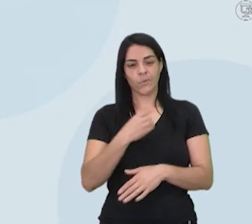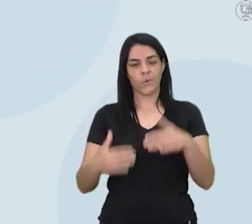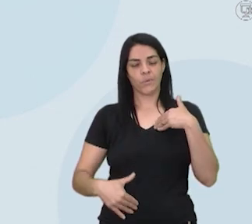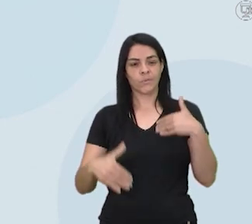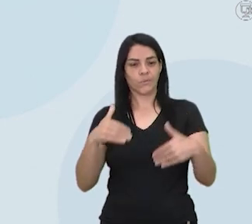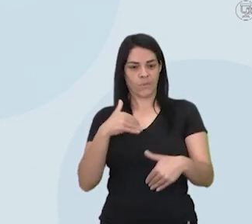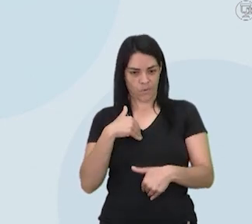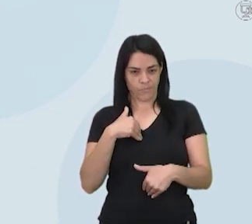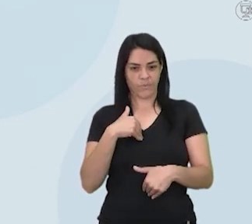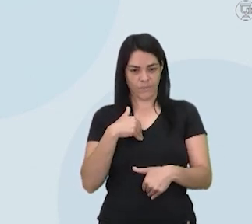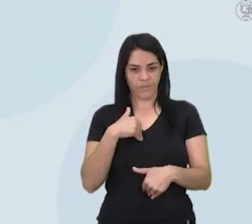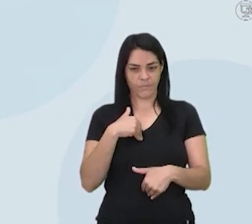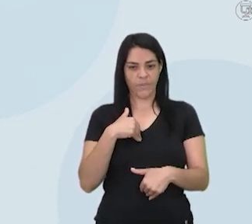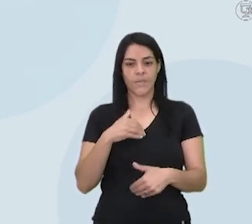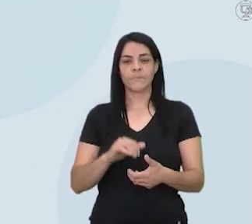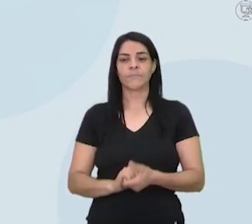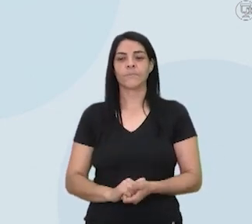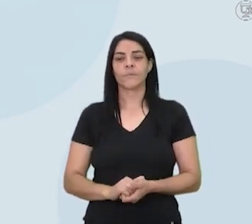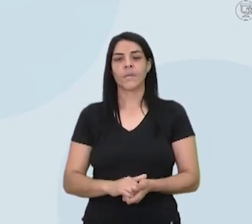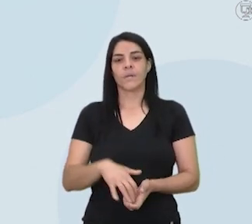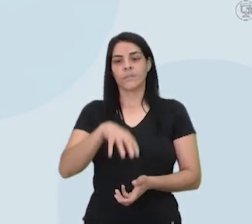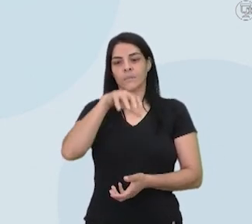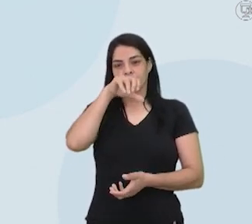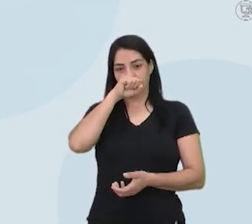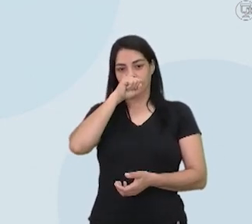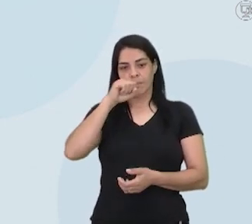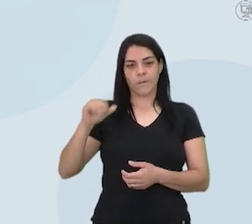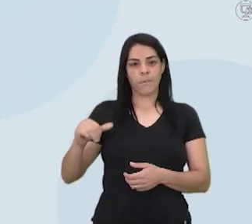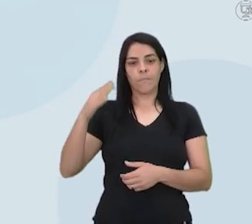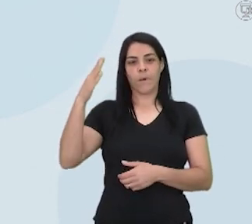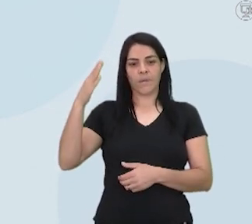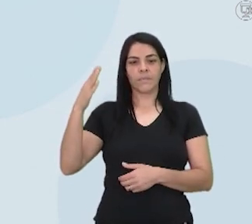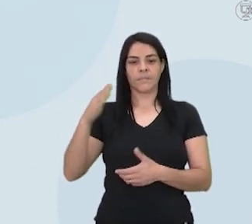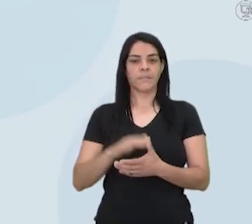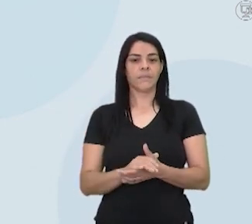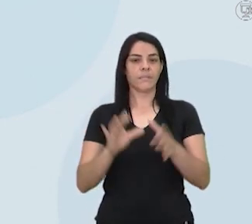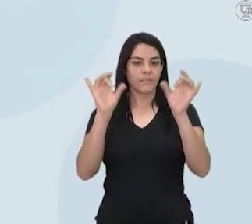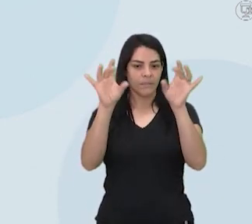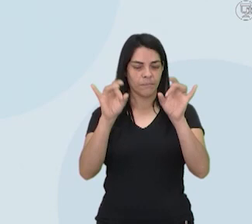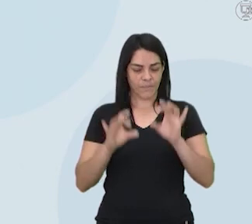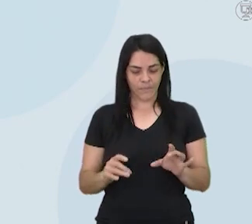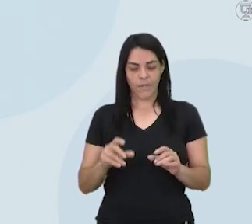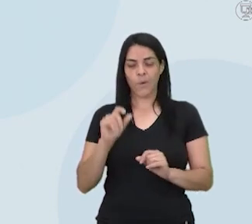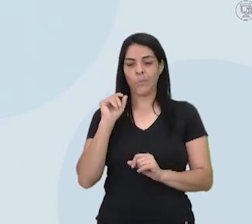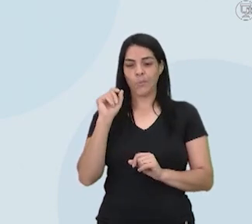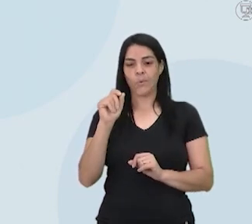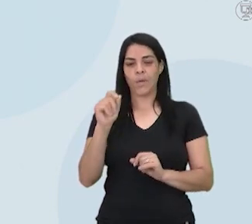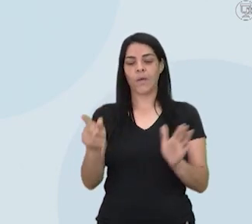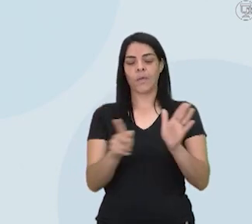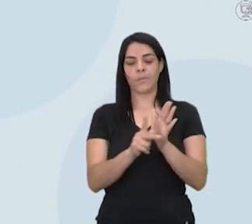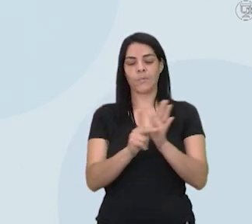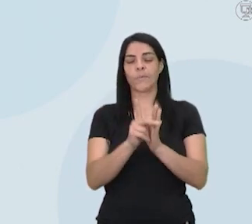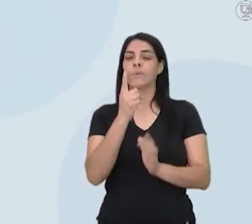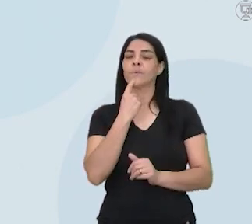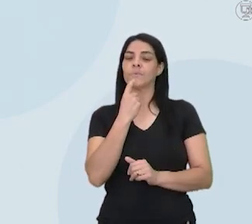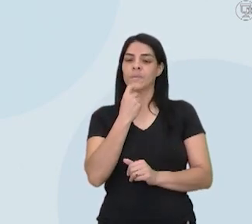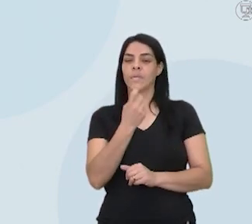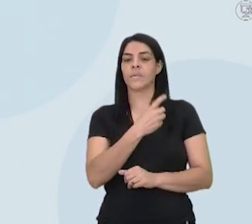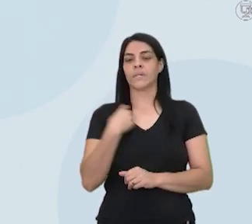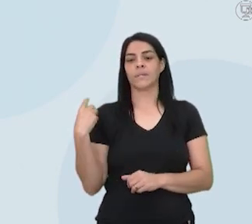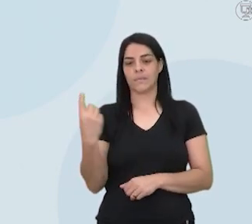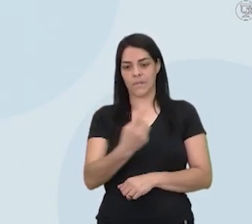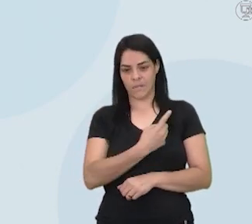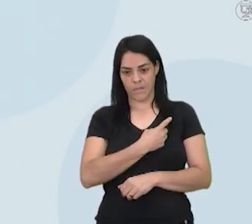nossos fluidos, em especial onde? No nosso sangue. Lembrando que essas trocas gasosas ocorrem onde? Lá no